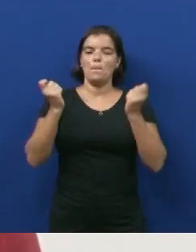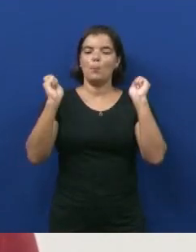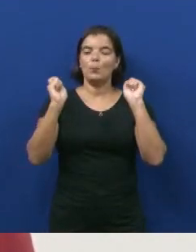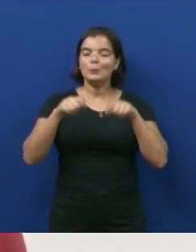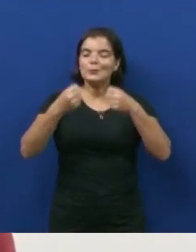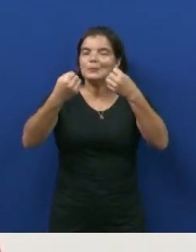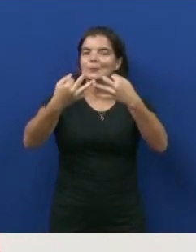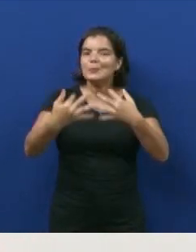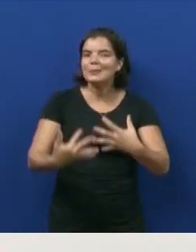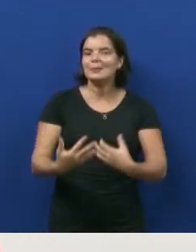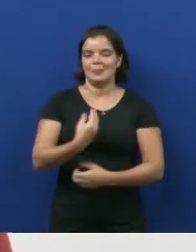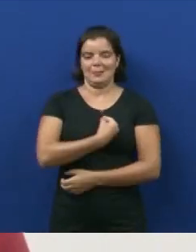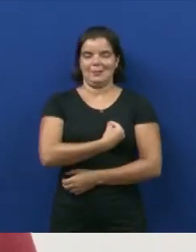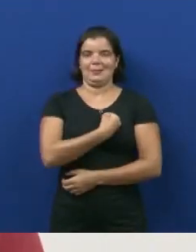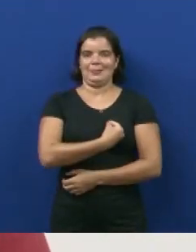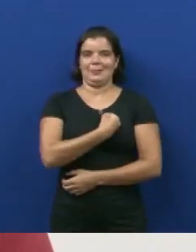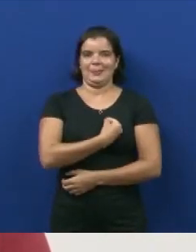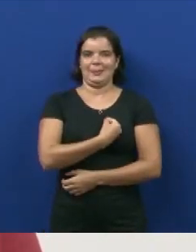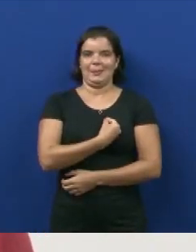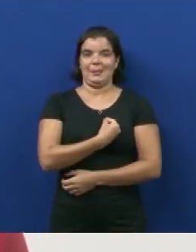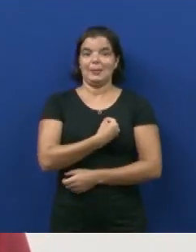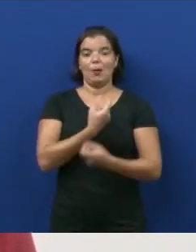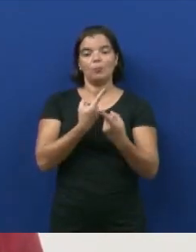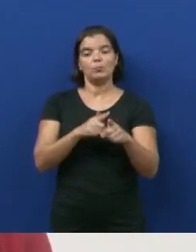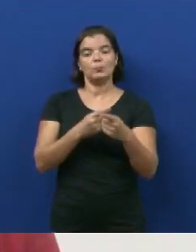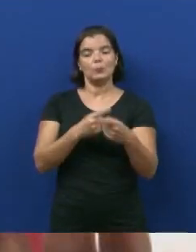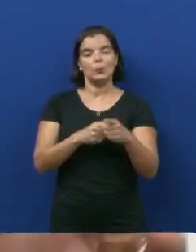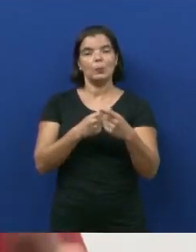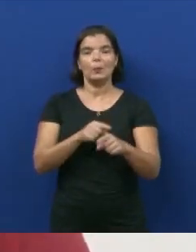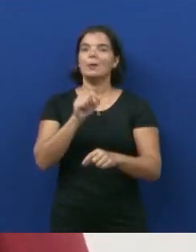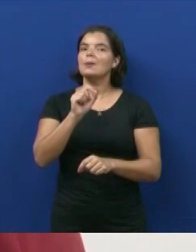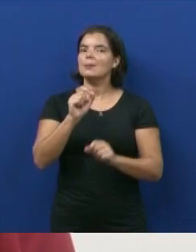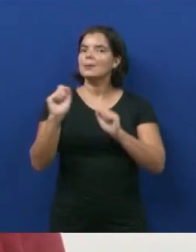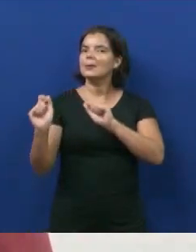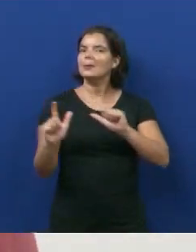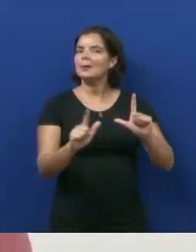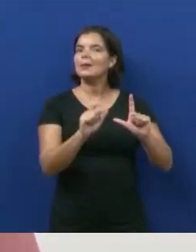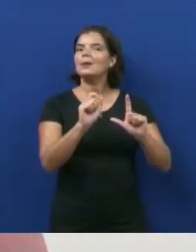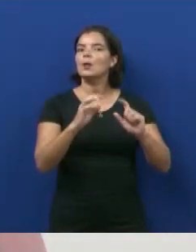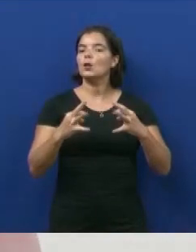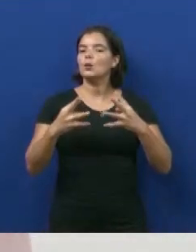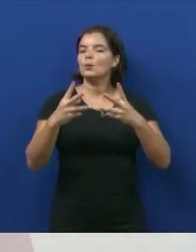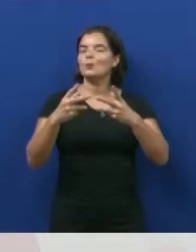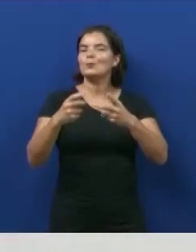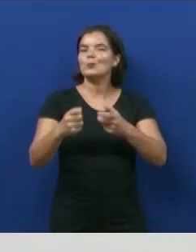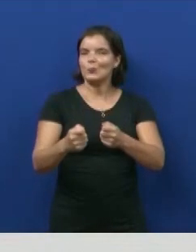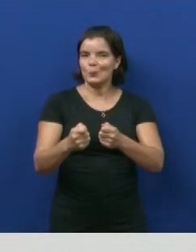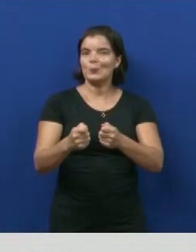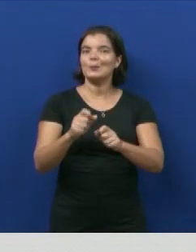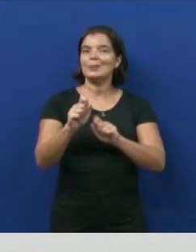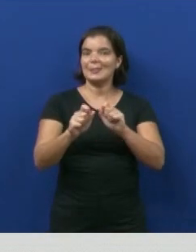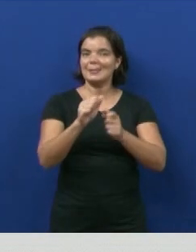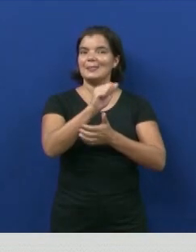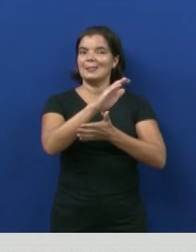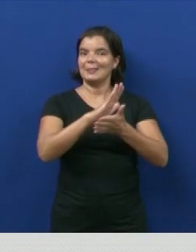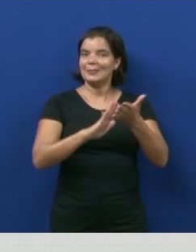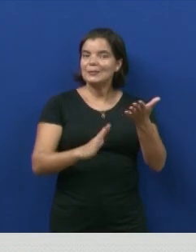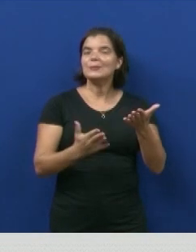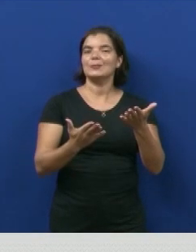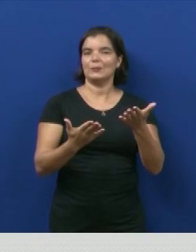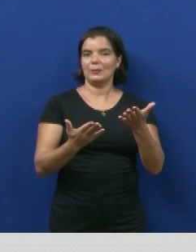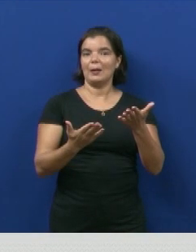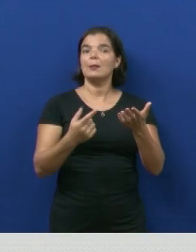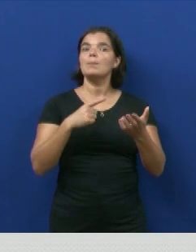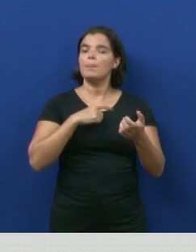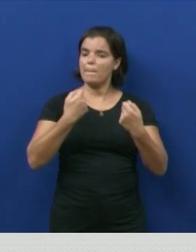abordada na sua convivência? Então, a nossa provocação, que está aí no slide, todas as questões em jogo devem